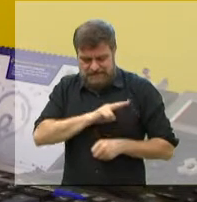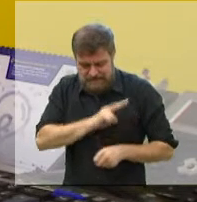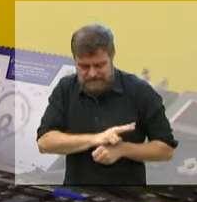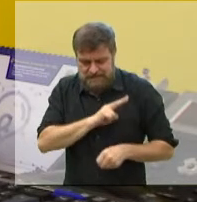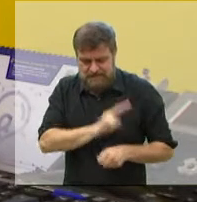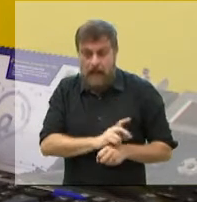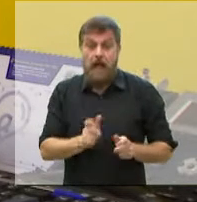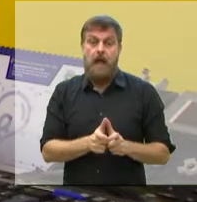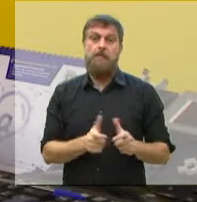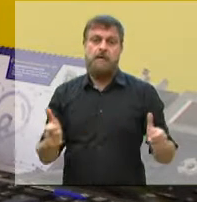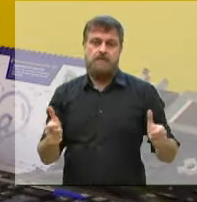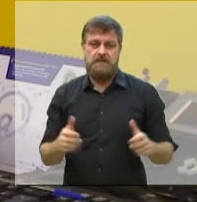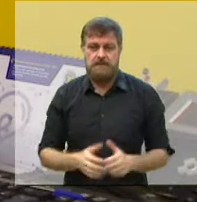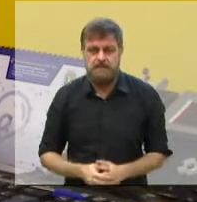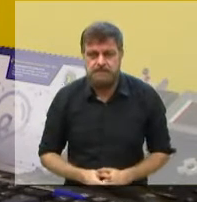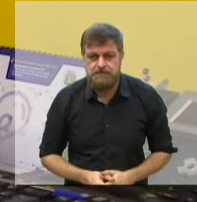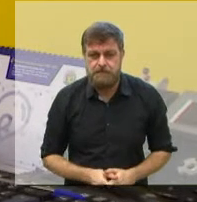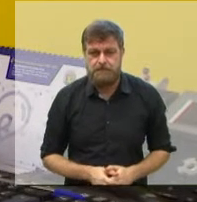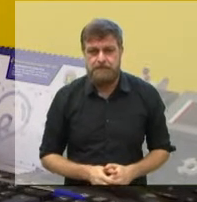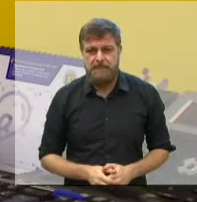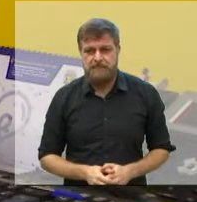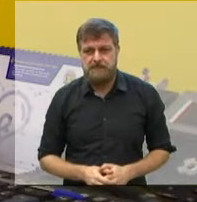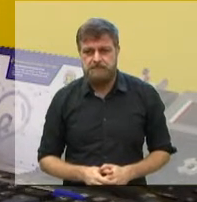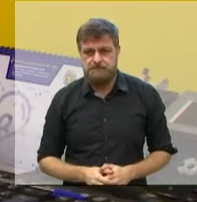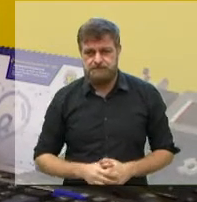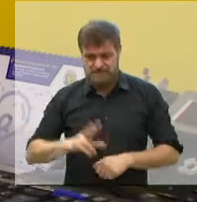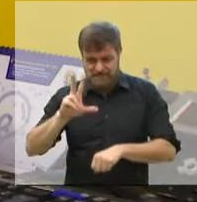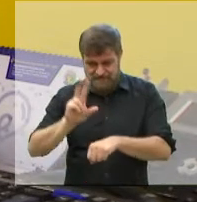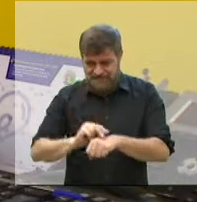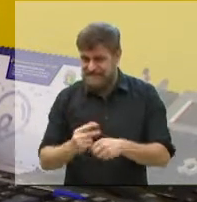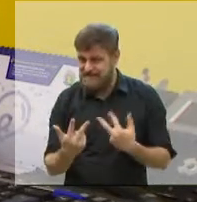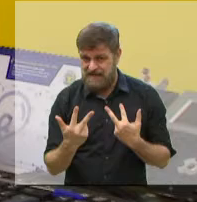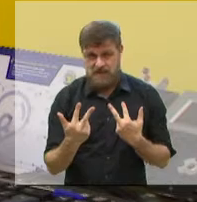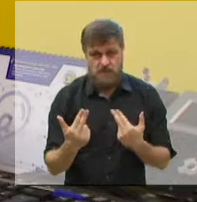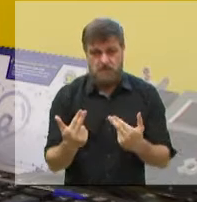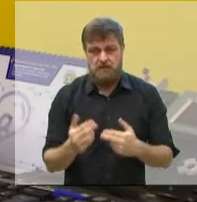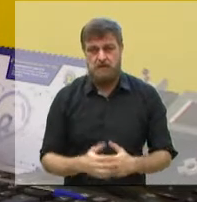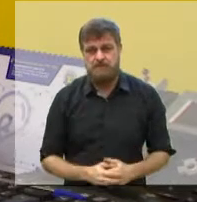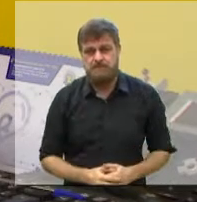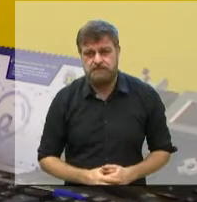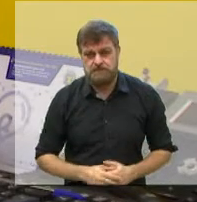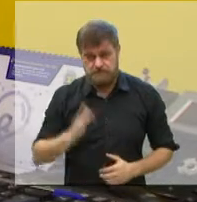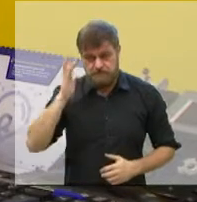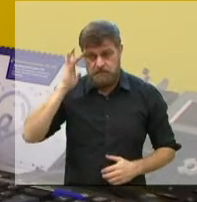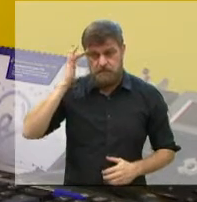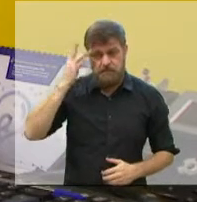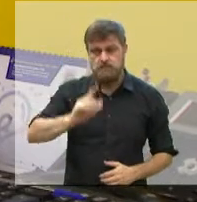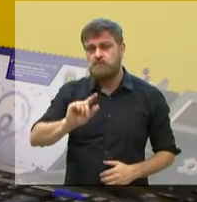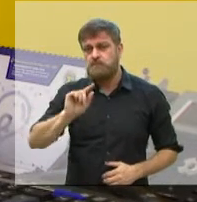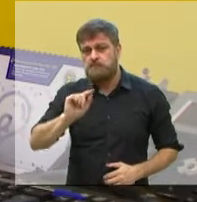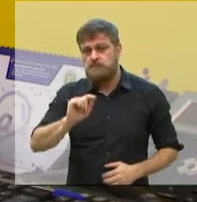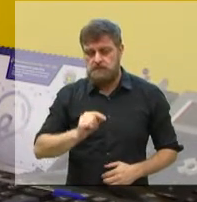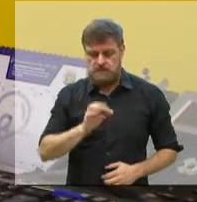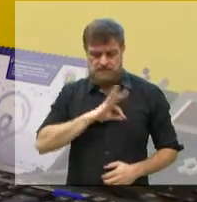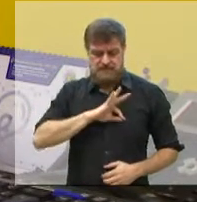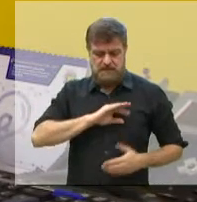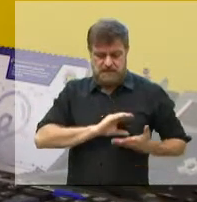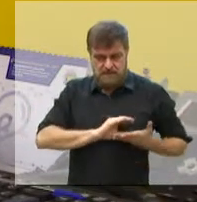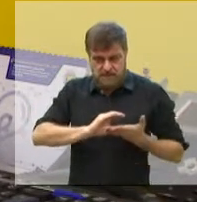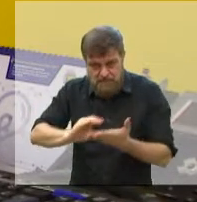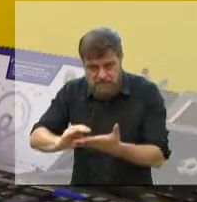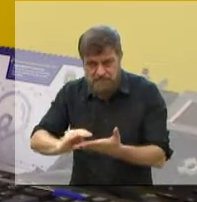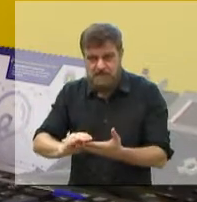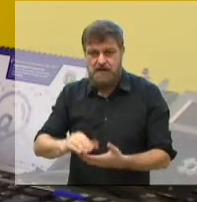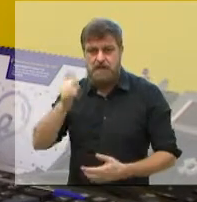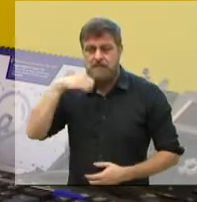mamães. E no Zika vírus não é diferente, sabe? Eu acho que é um salário mínimo, sim,